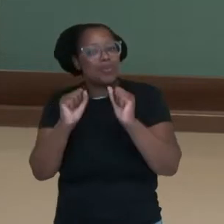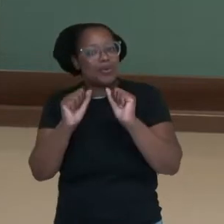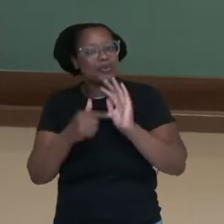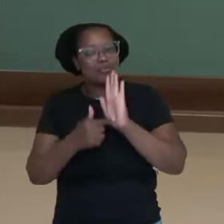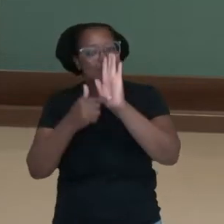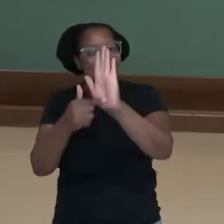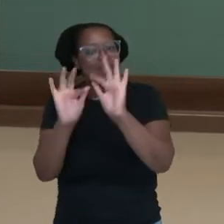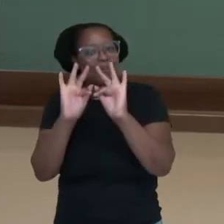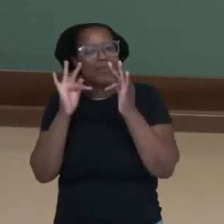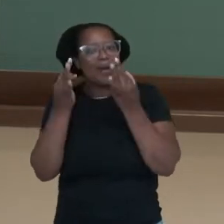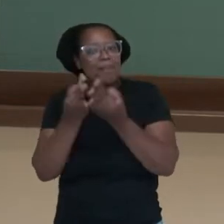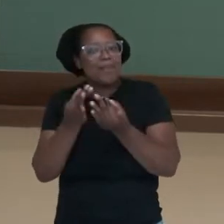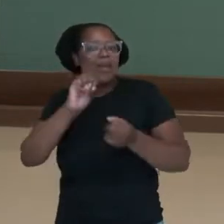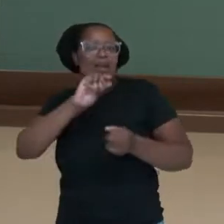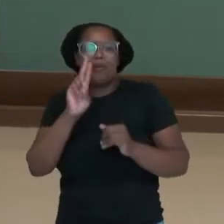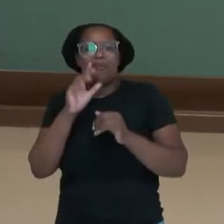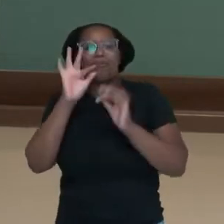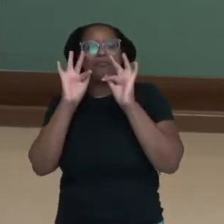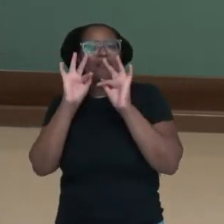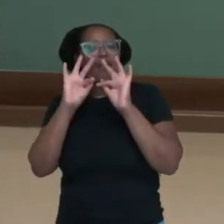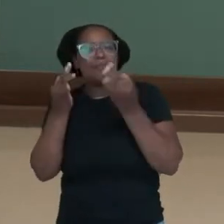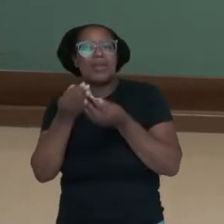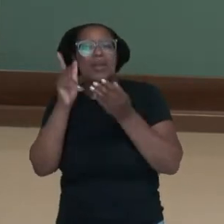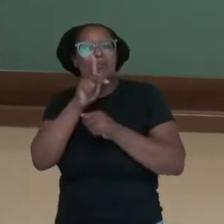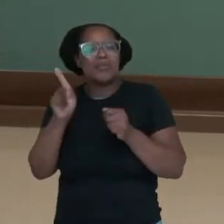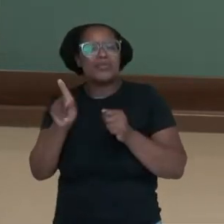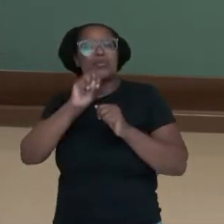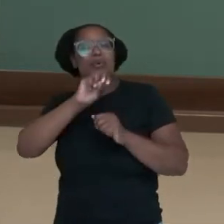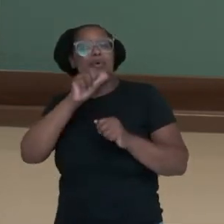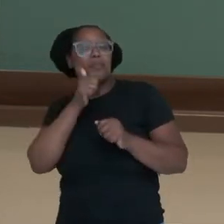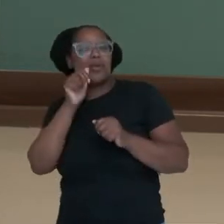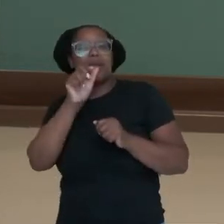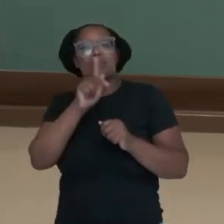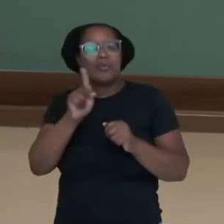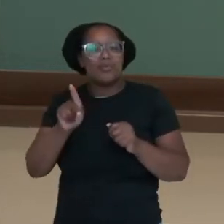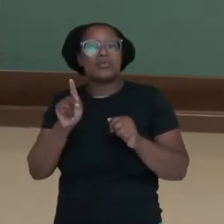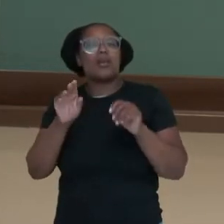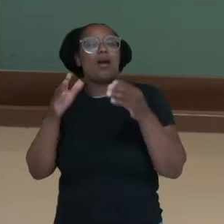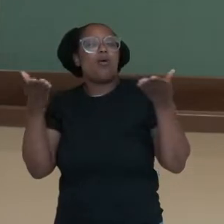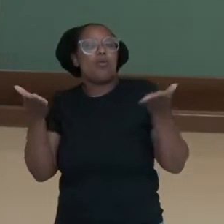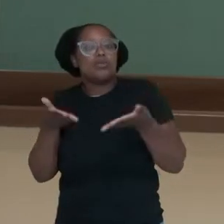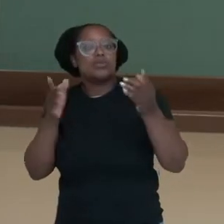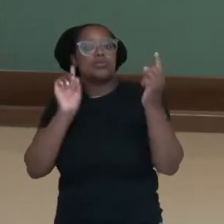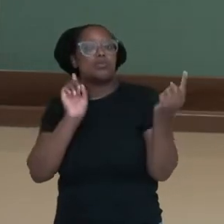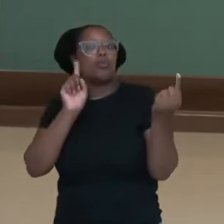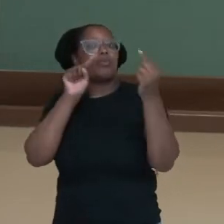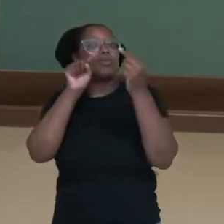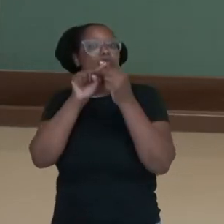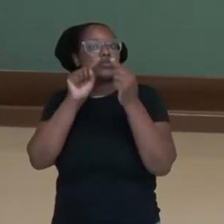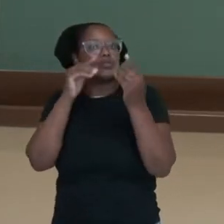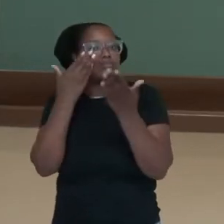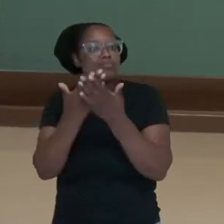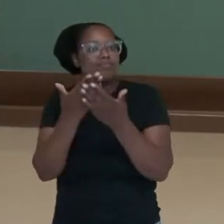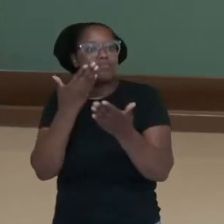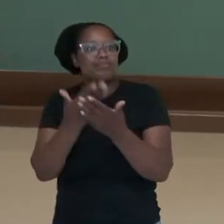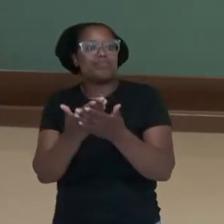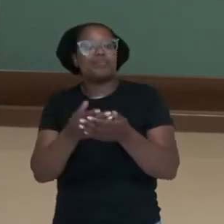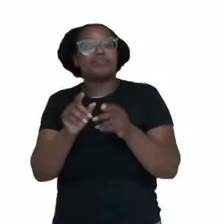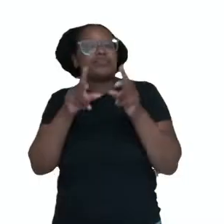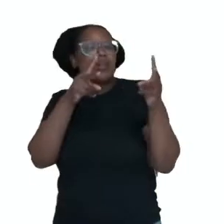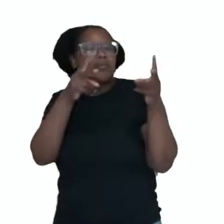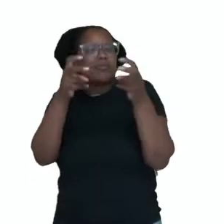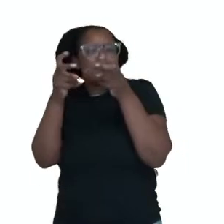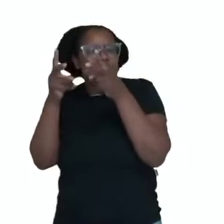para o seu professor, ou para sua professora? Então vamos lá ver os objetivos dessa aula. Perceber